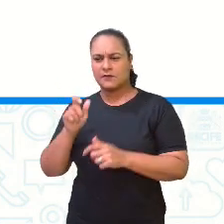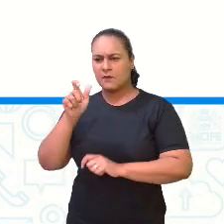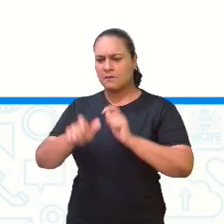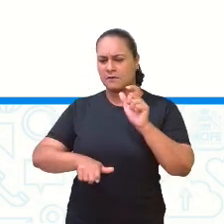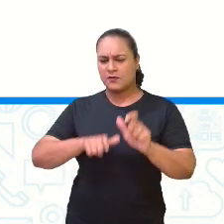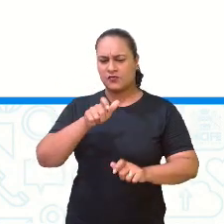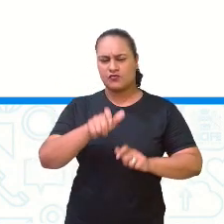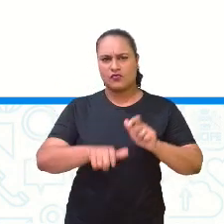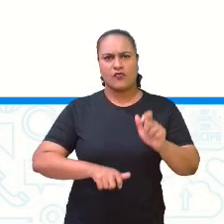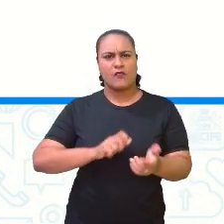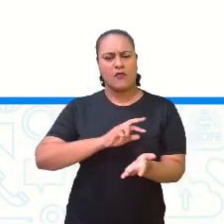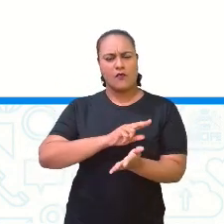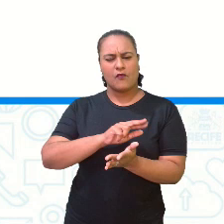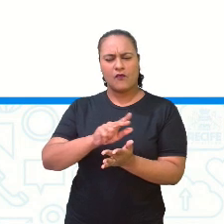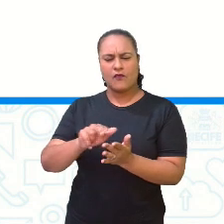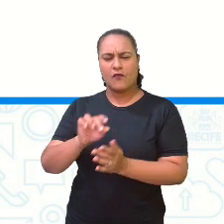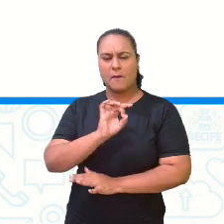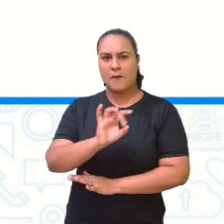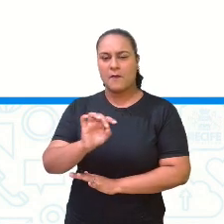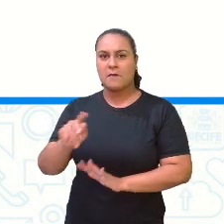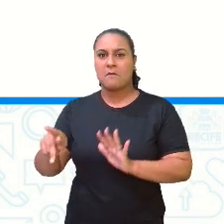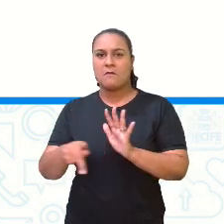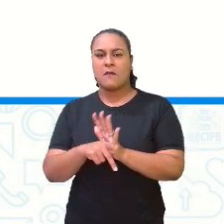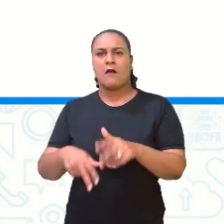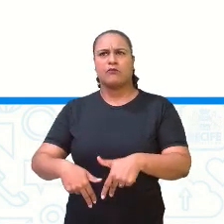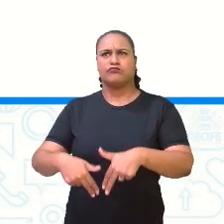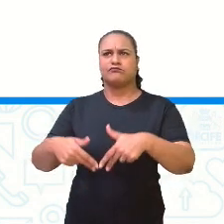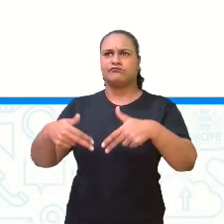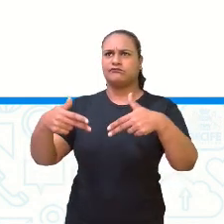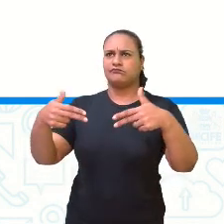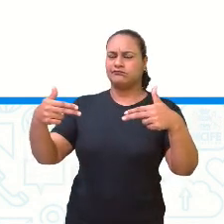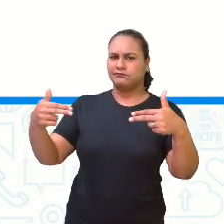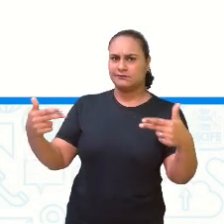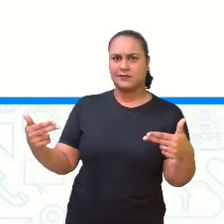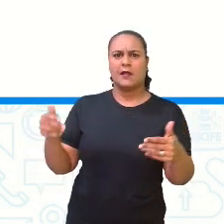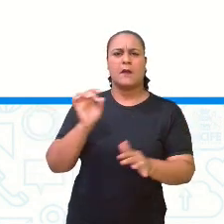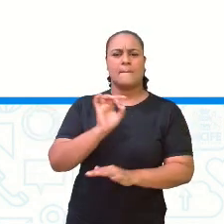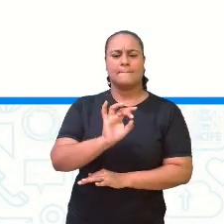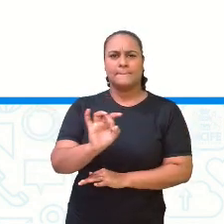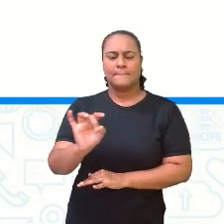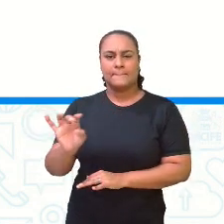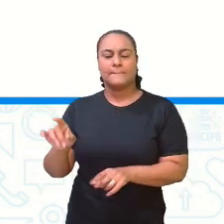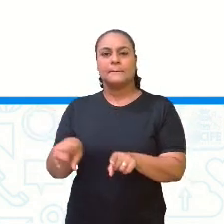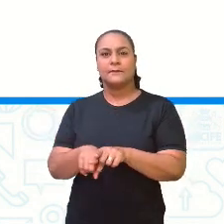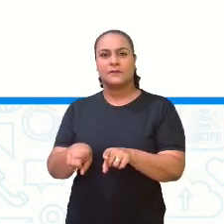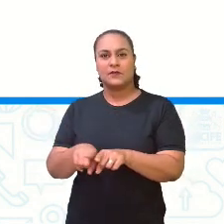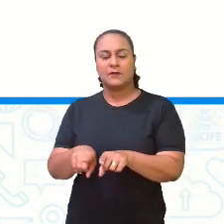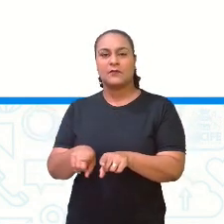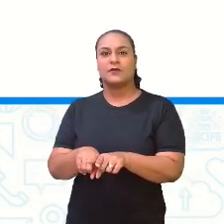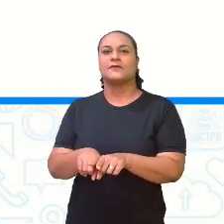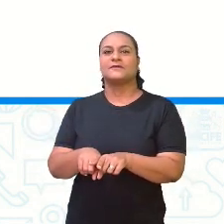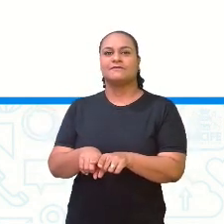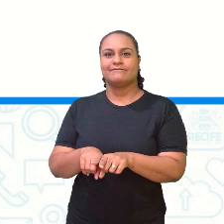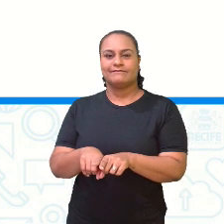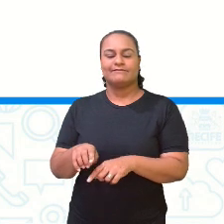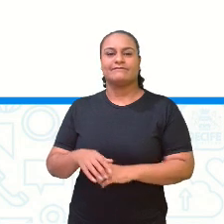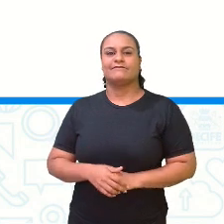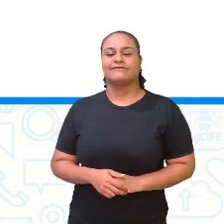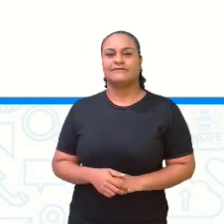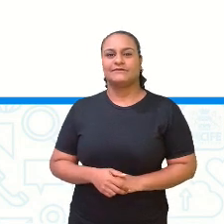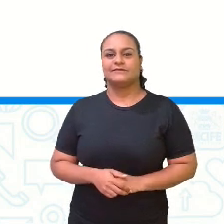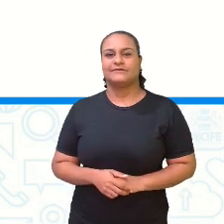vários estilos, de várias etnias, de várias festas diferentes que existem em